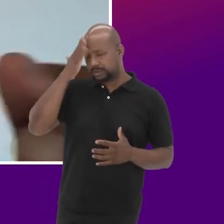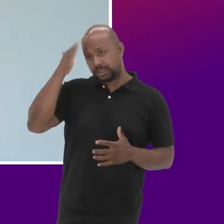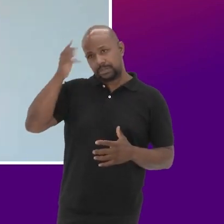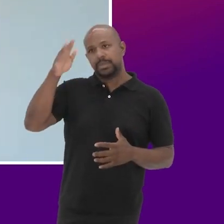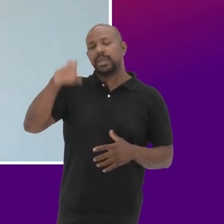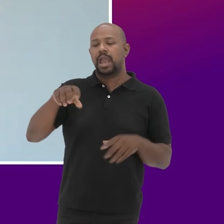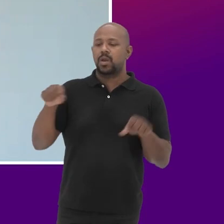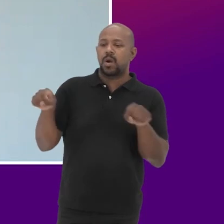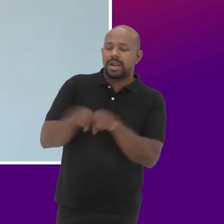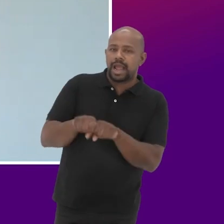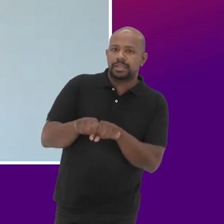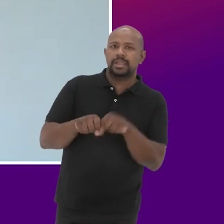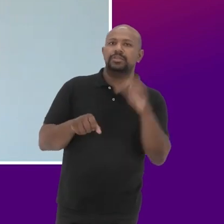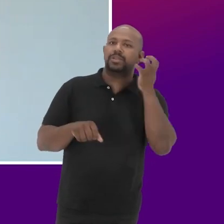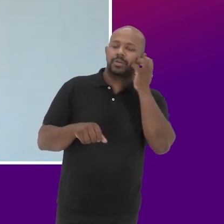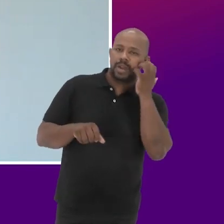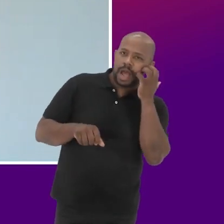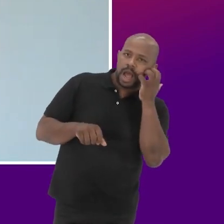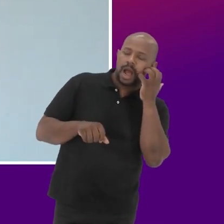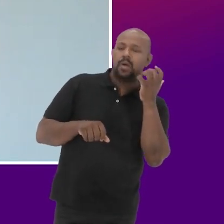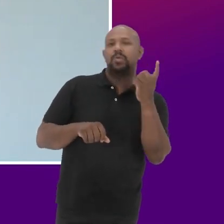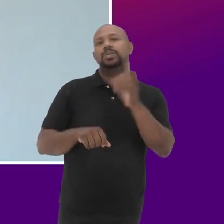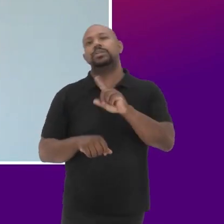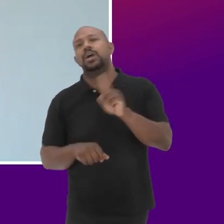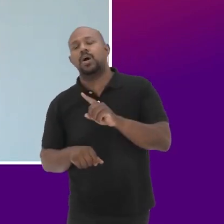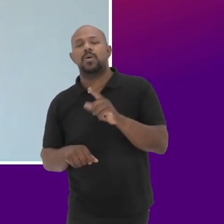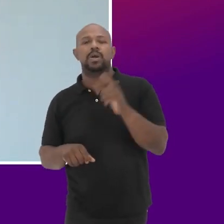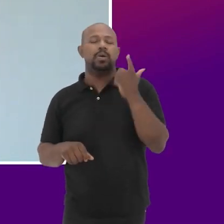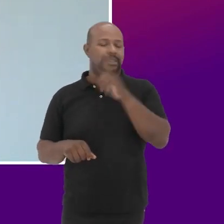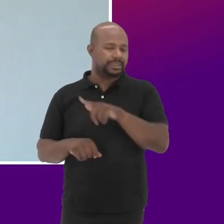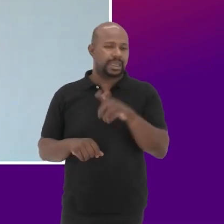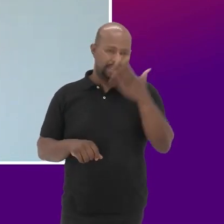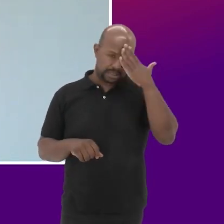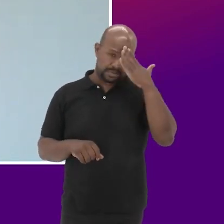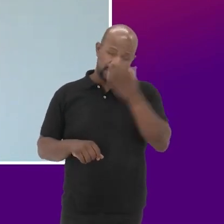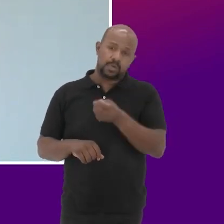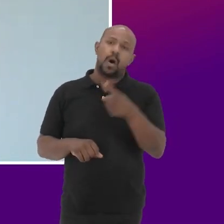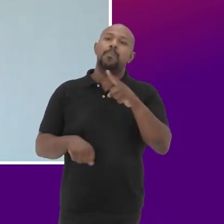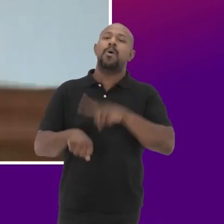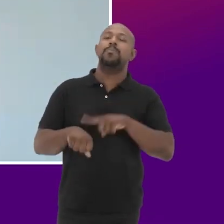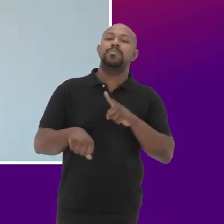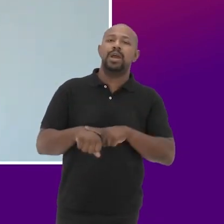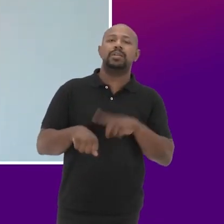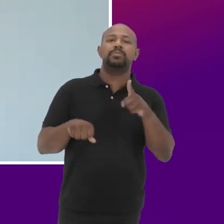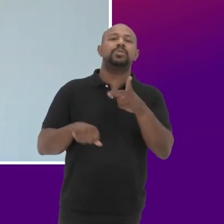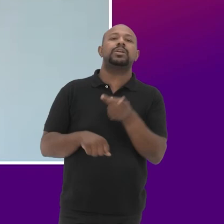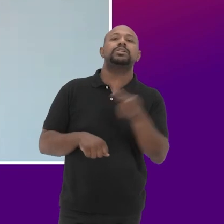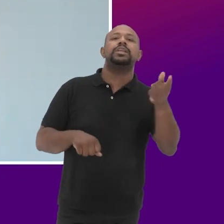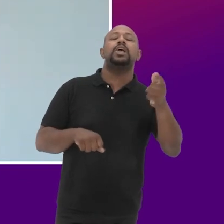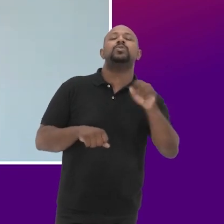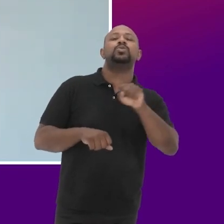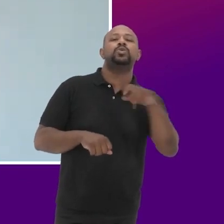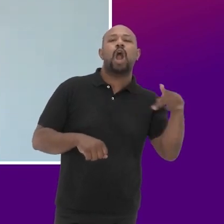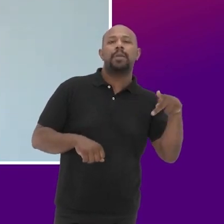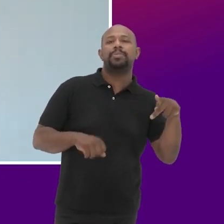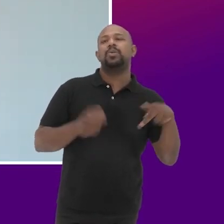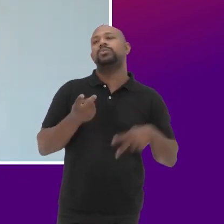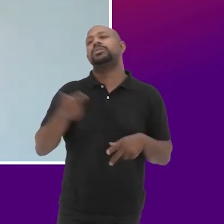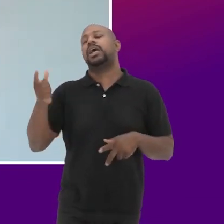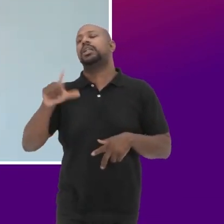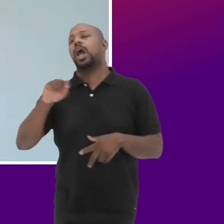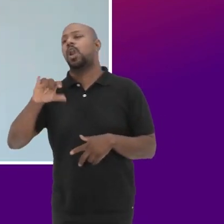quem conecta o celular ali e quem consegue, qual que é o momento que a pessoa sai do shopping ou sai